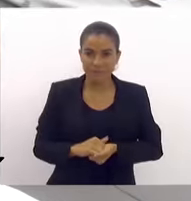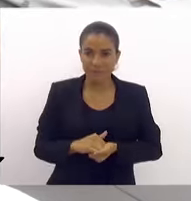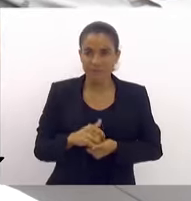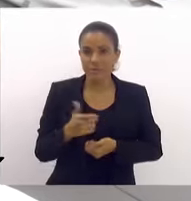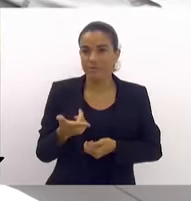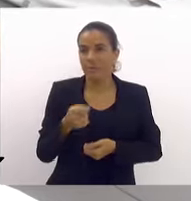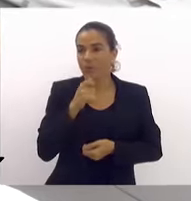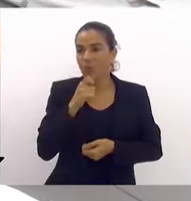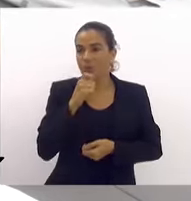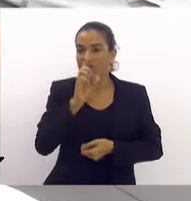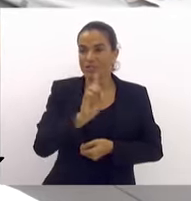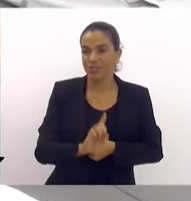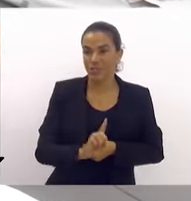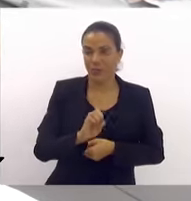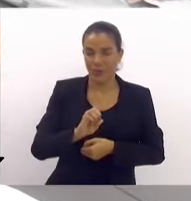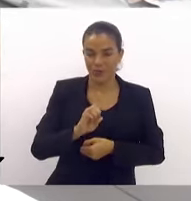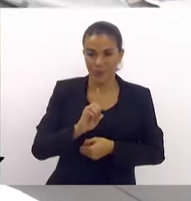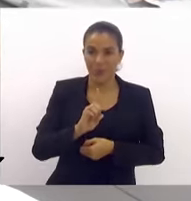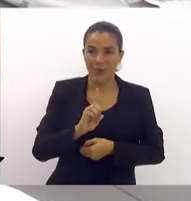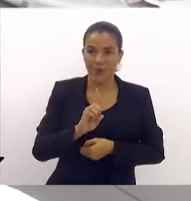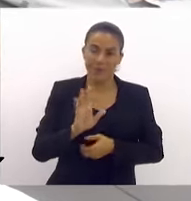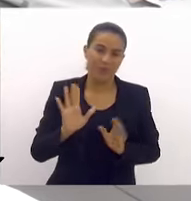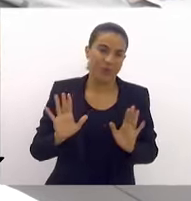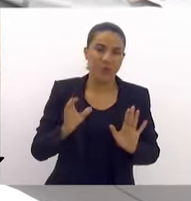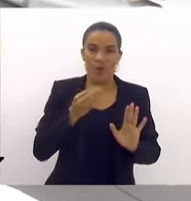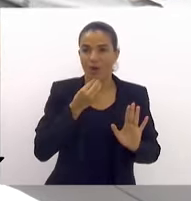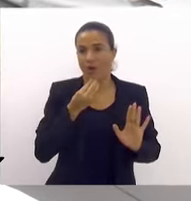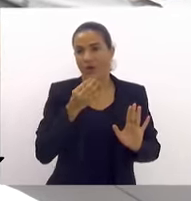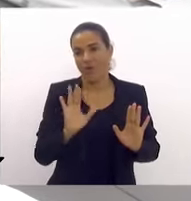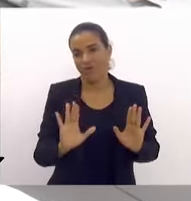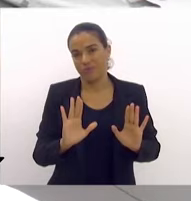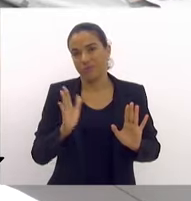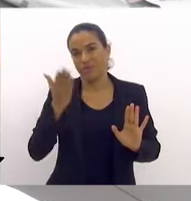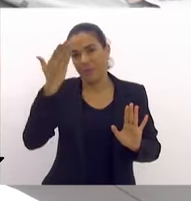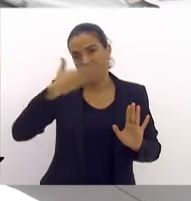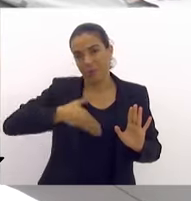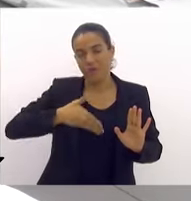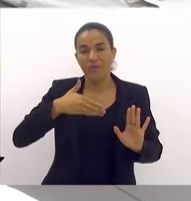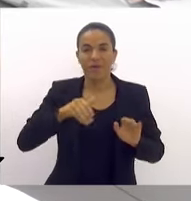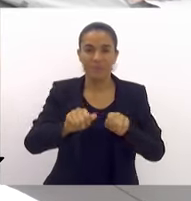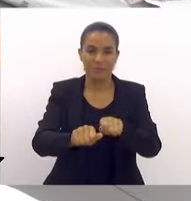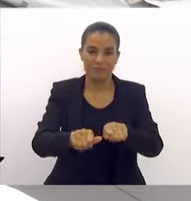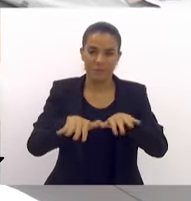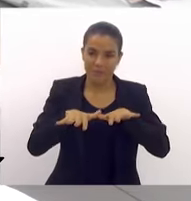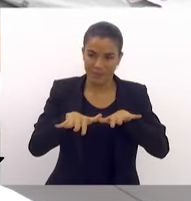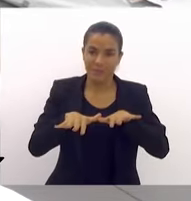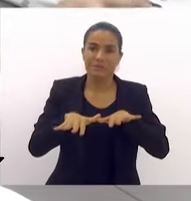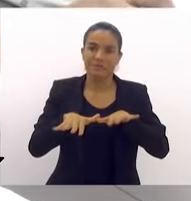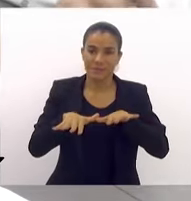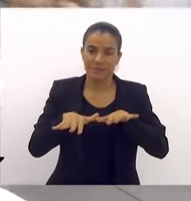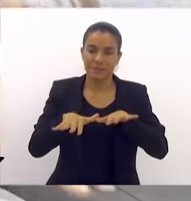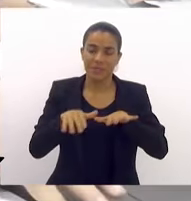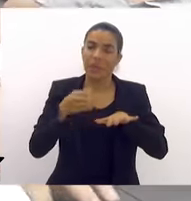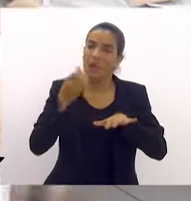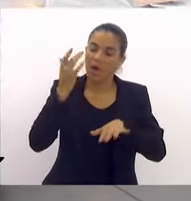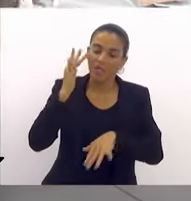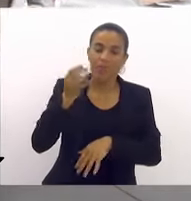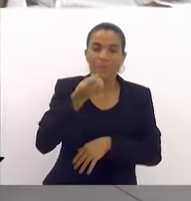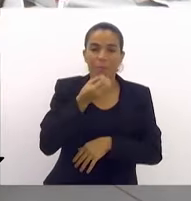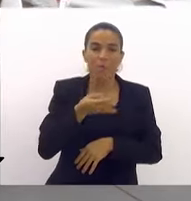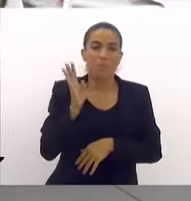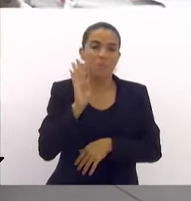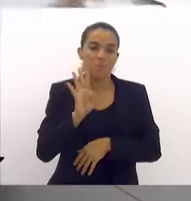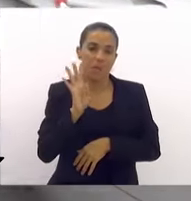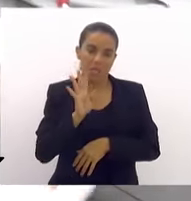nenhum diretor envolvido com trabalho escravo. Isso já está aprovado pela Assembleia, e eu acho que é bom, bacana e